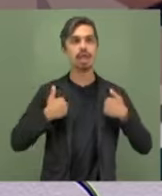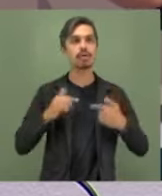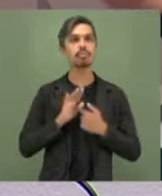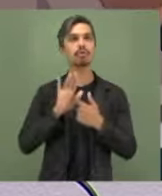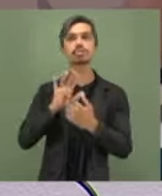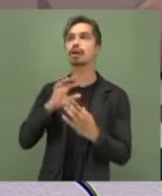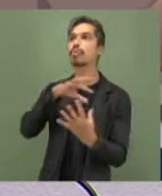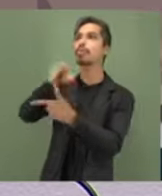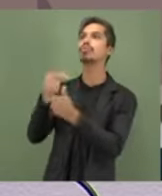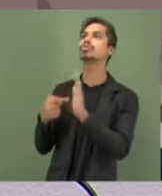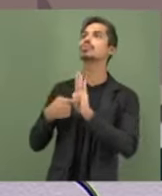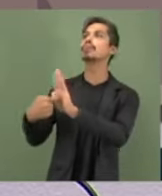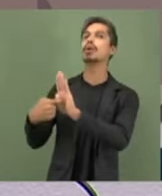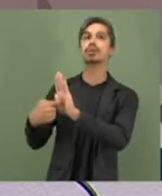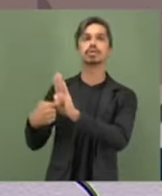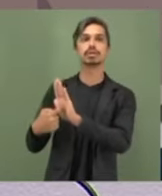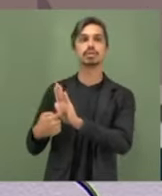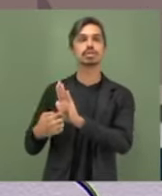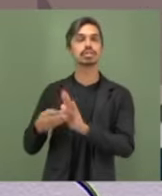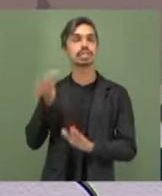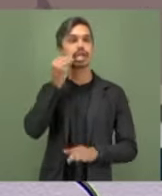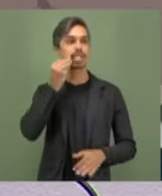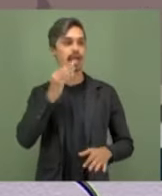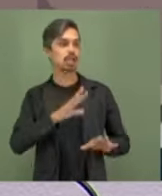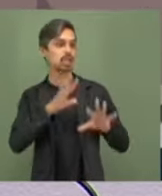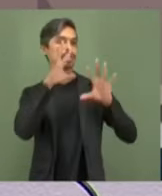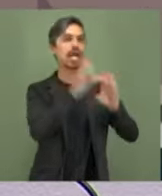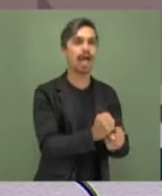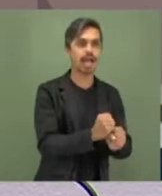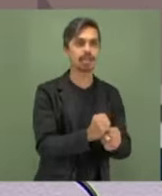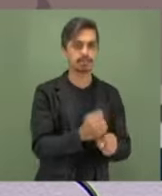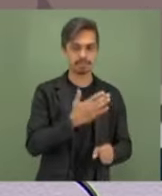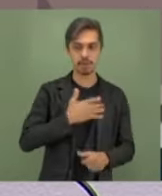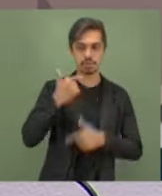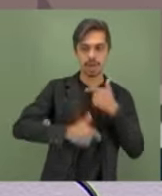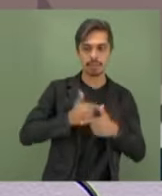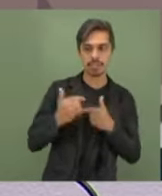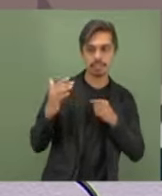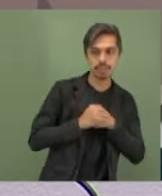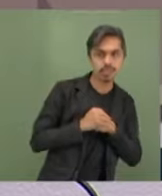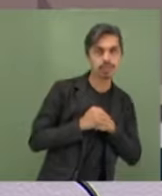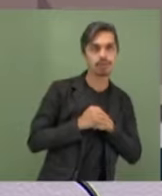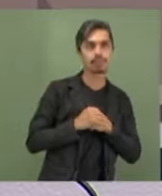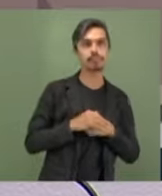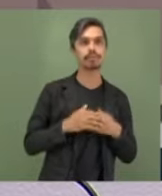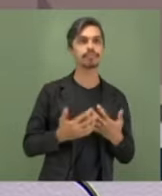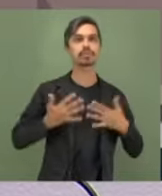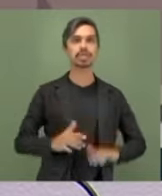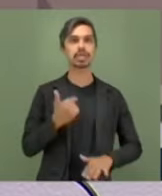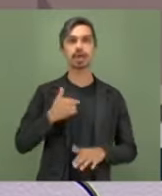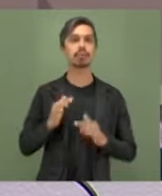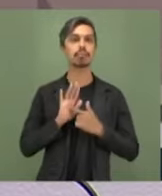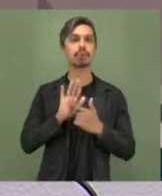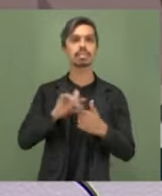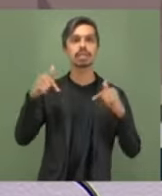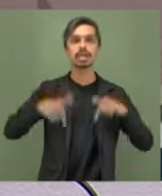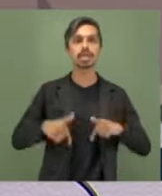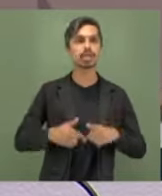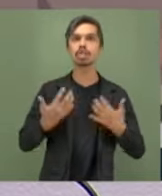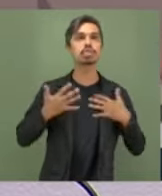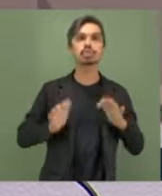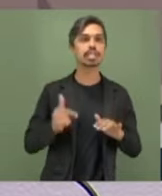inteiro. Portanto, quiseram impedir-me de fazer o meu trabalho de repórter independente. Não queriam que eu viesse mostrar essa manifestação, não queriam